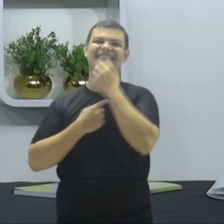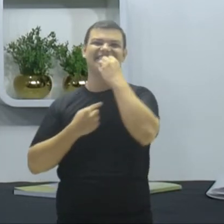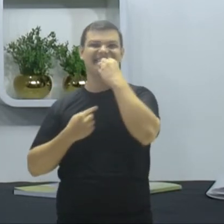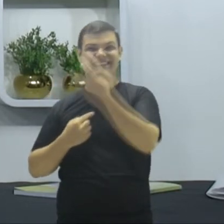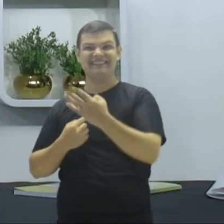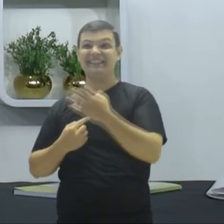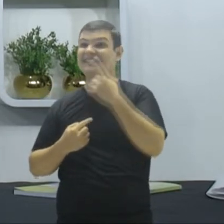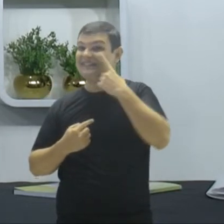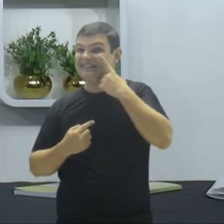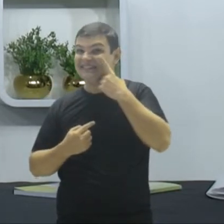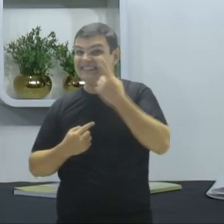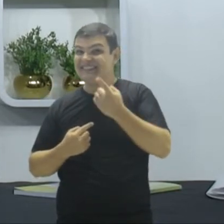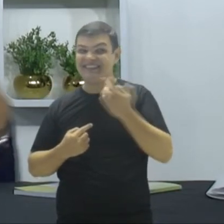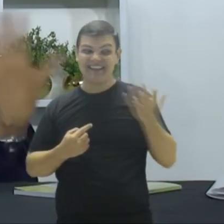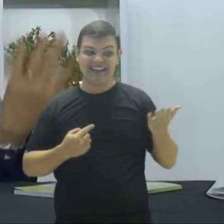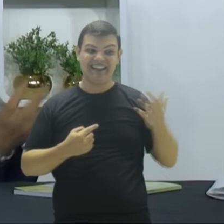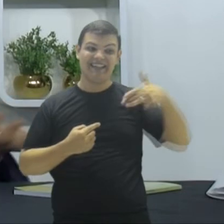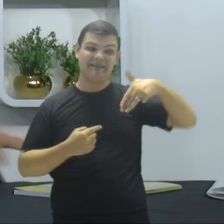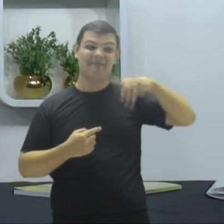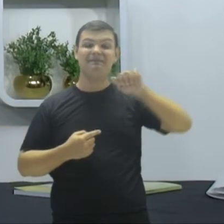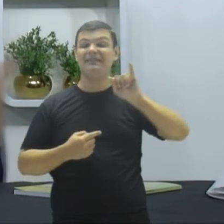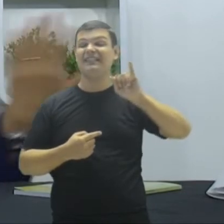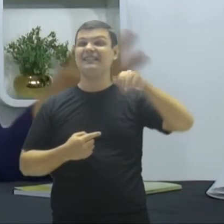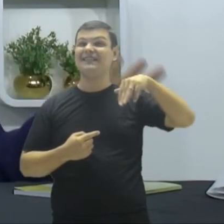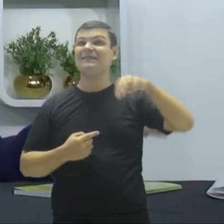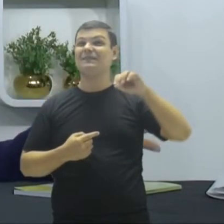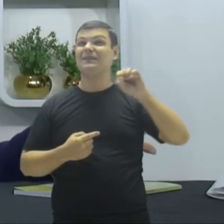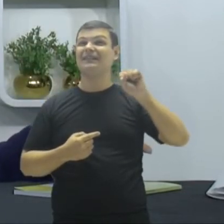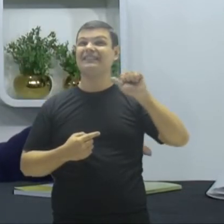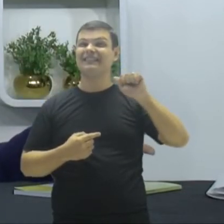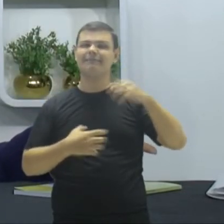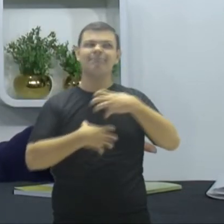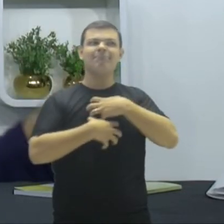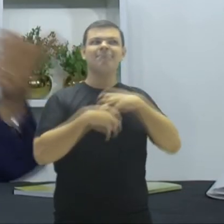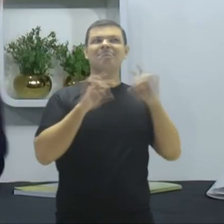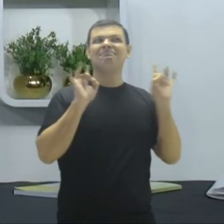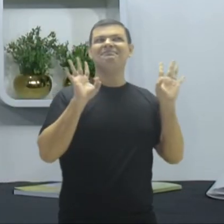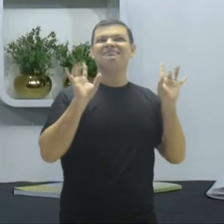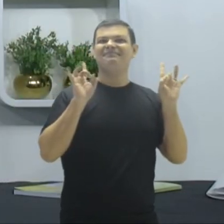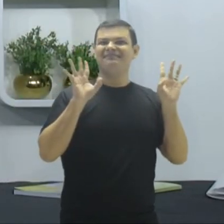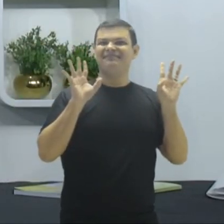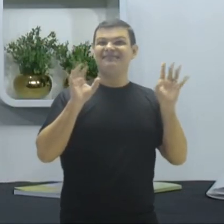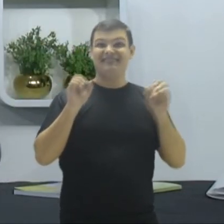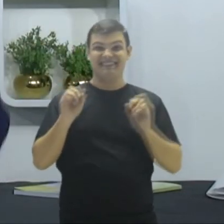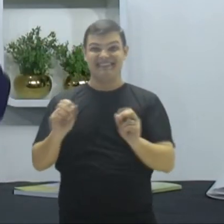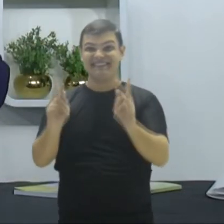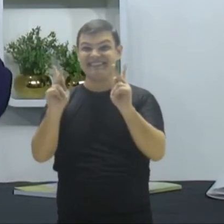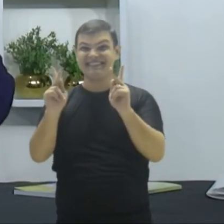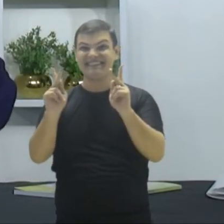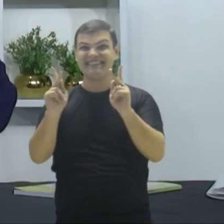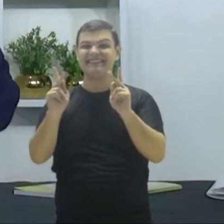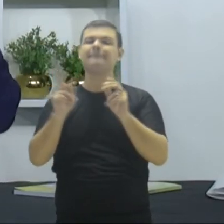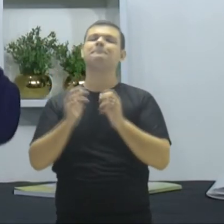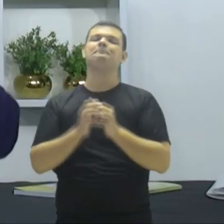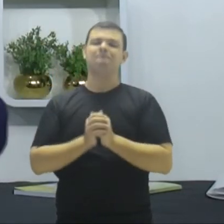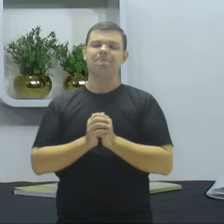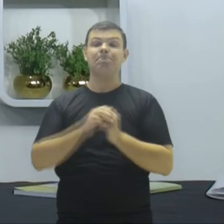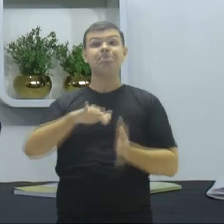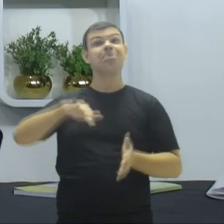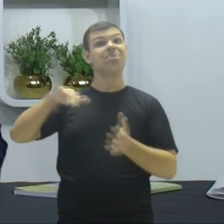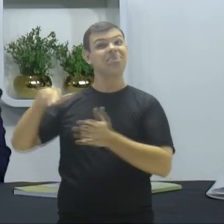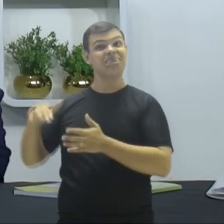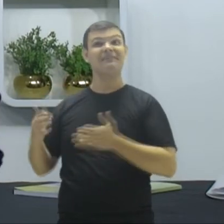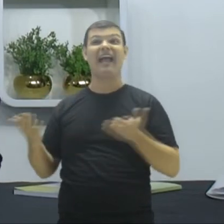Viu como foi bom para a mimosa? Ela passou a se sentir mais especial. Ok? Agora, eu